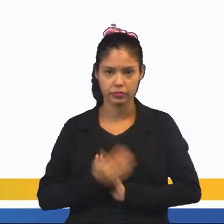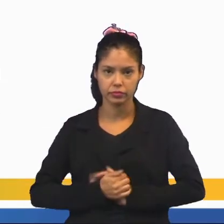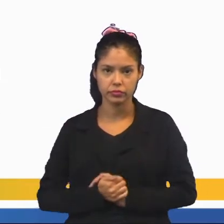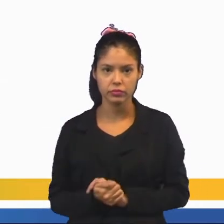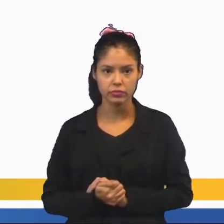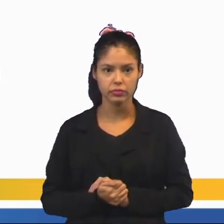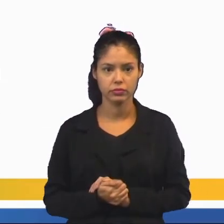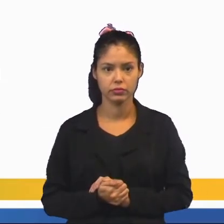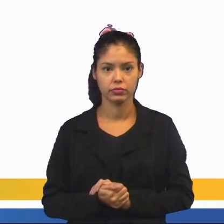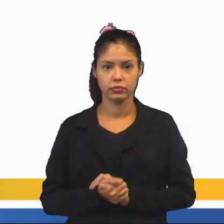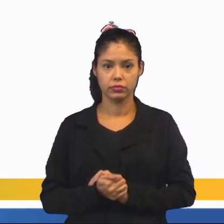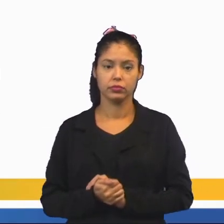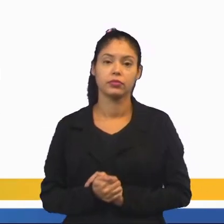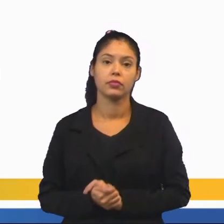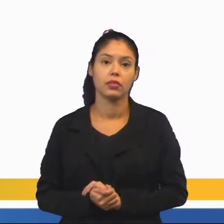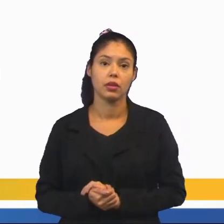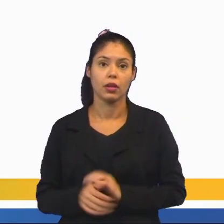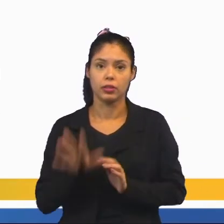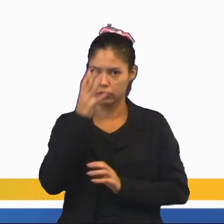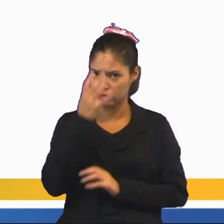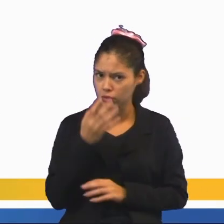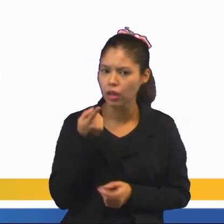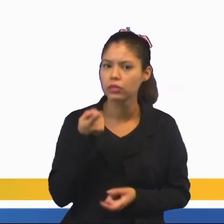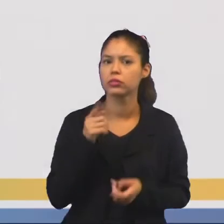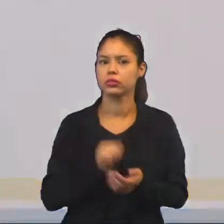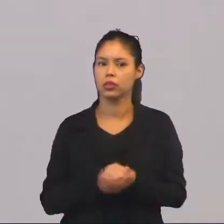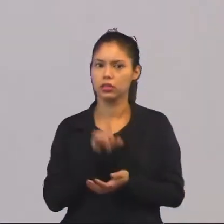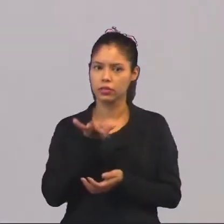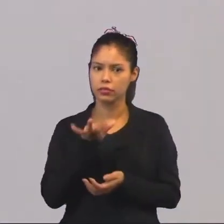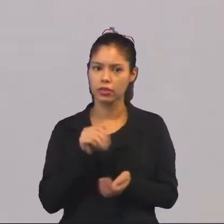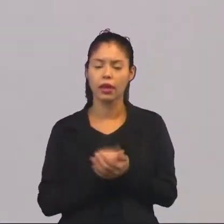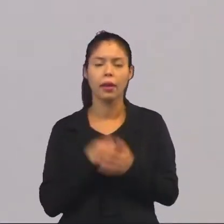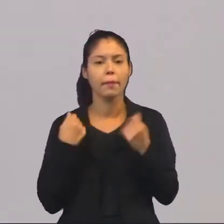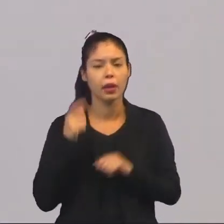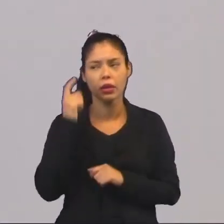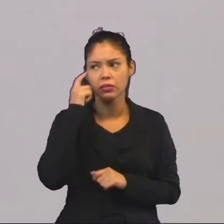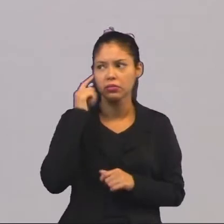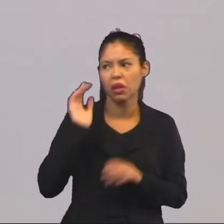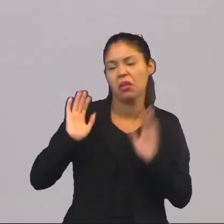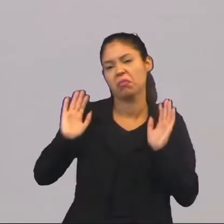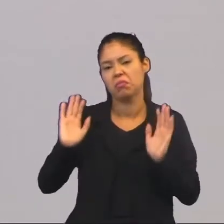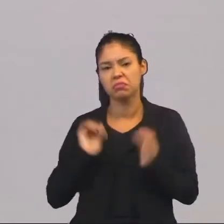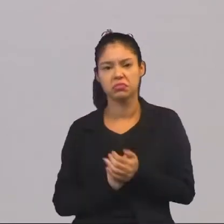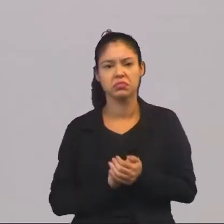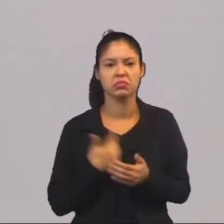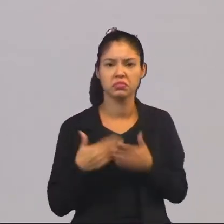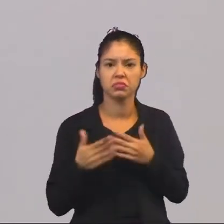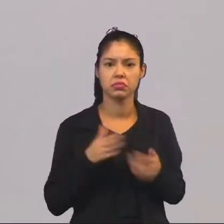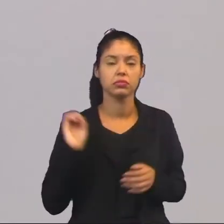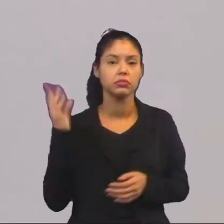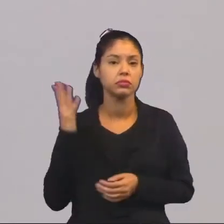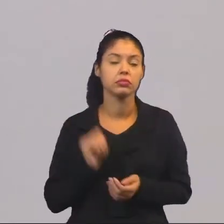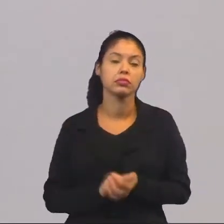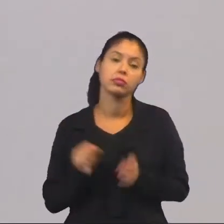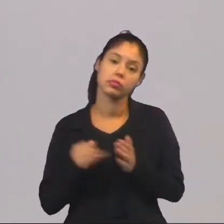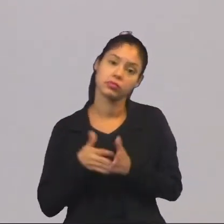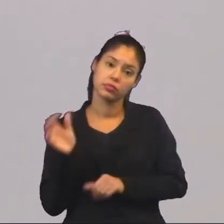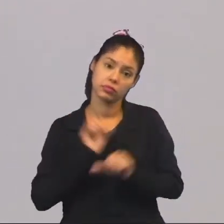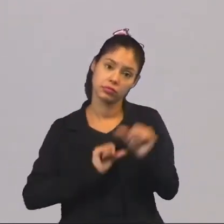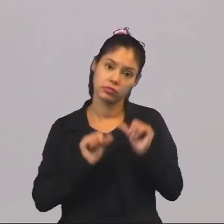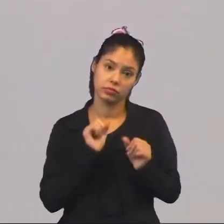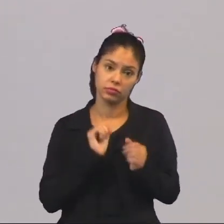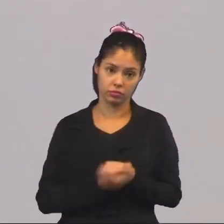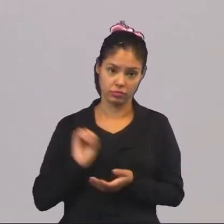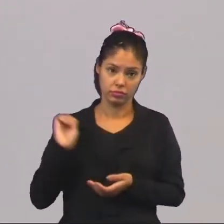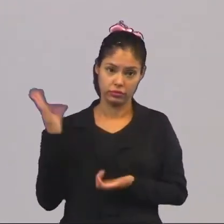até a morte. Então, é muito séria, né, a sífilis. A gente pensa assim, quase não tem caso. Muito pelo